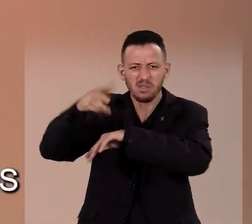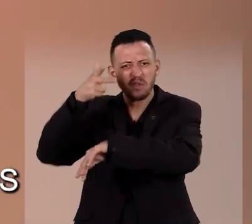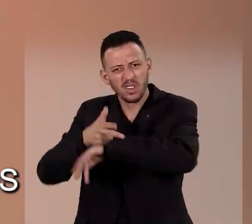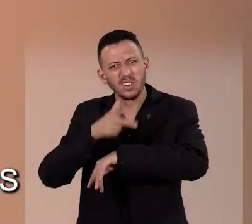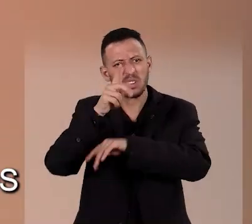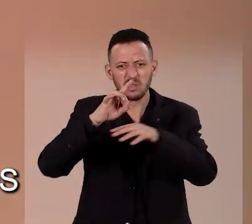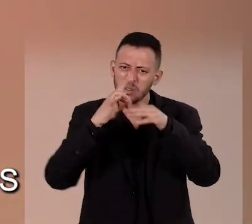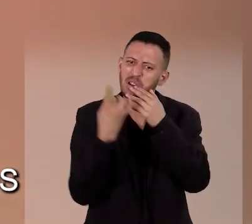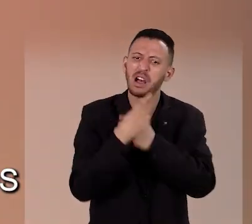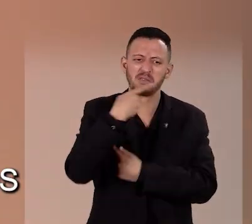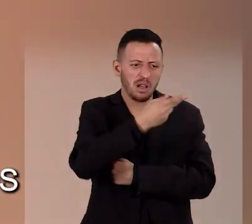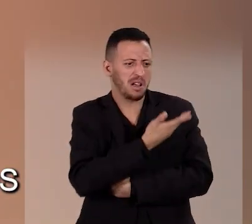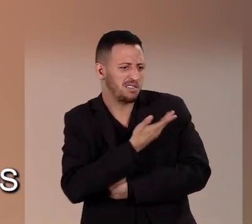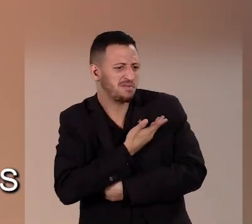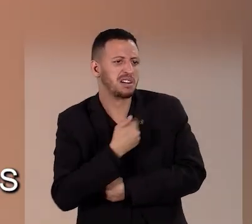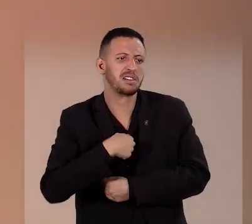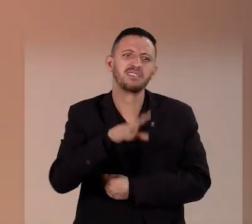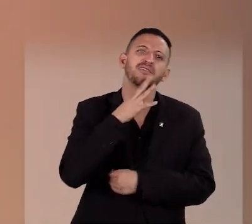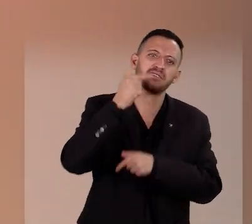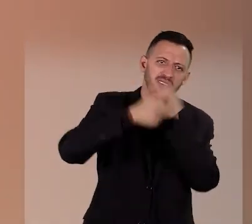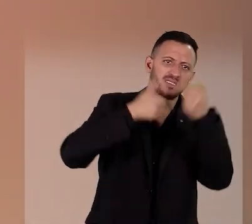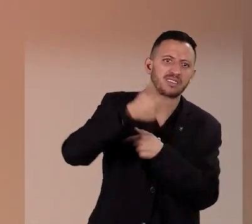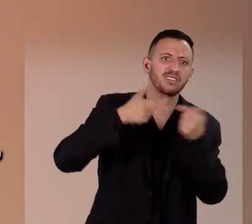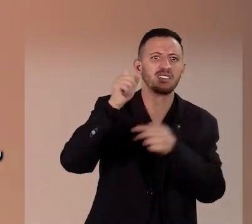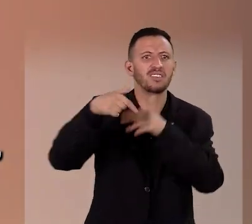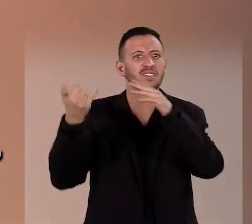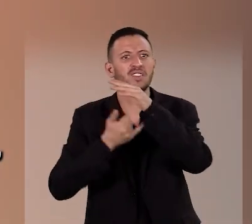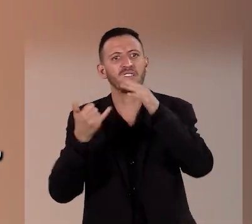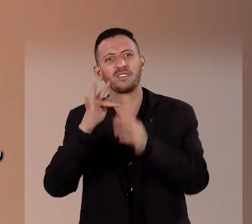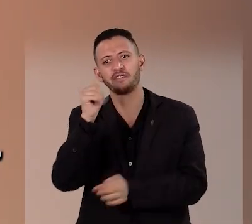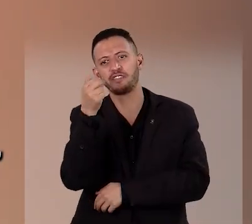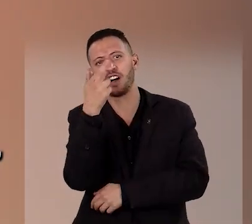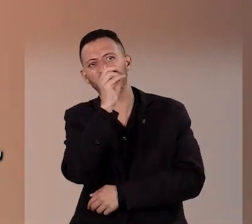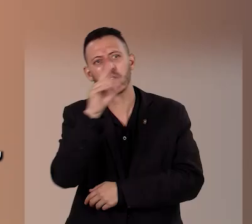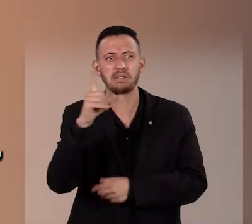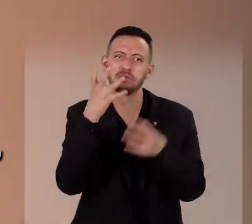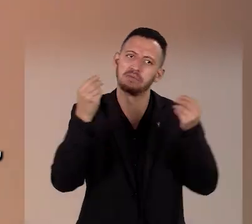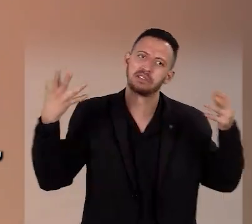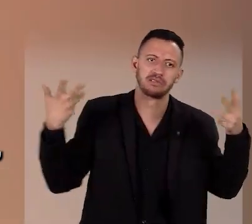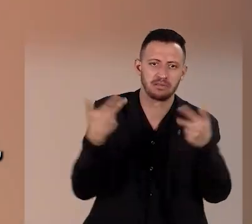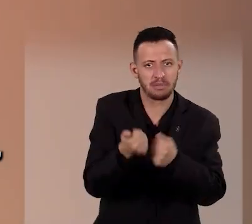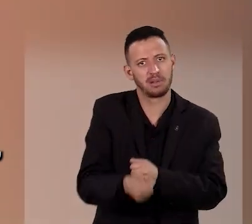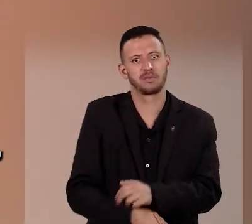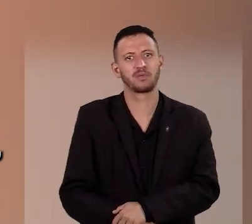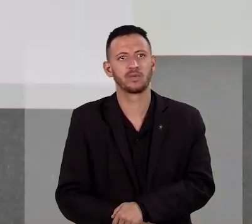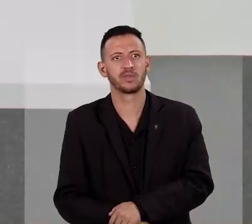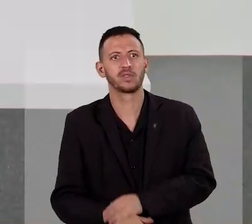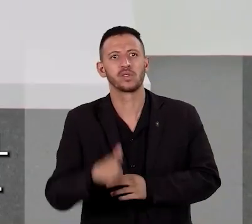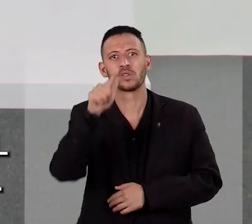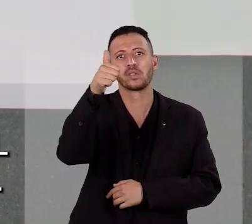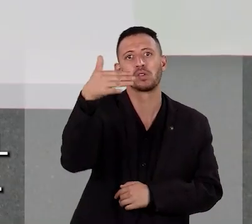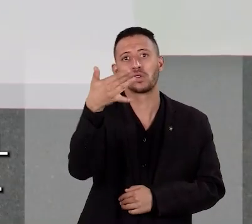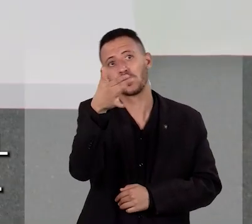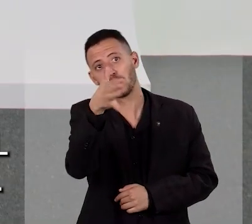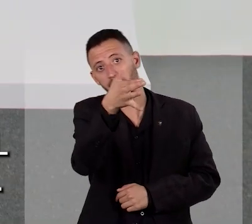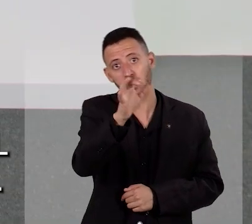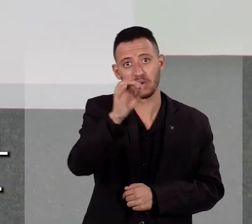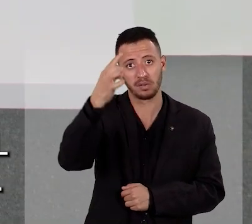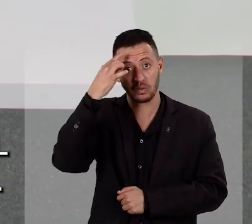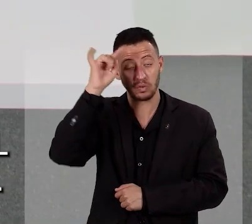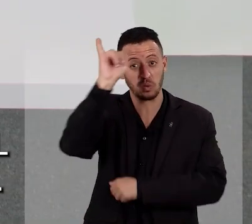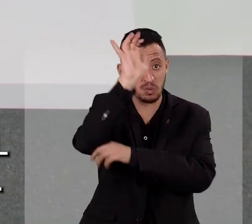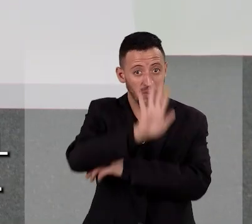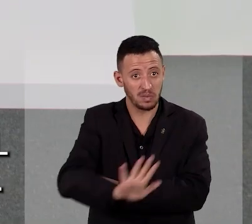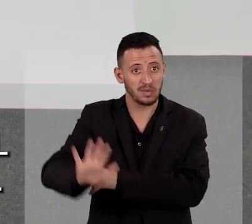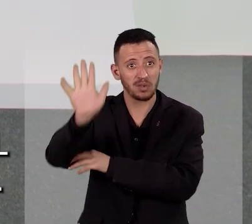compartilhe esse vídeo nas suas redes com seus amigos. E conheça também o trabalho do Instituto Farol, que é sensacional. 12 de maio é